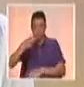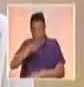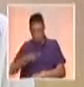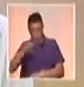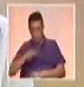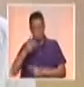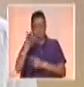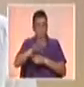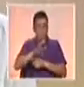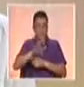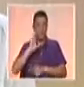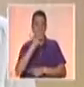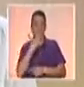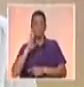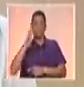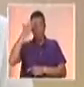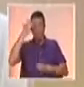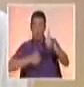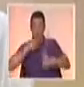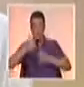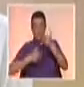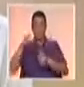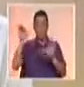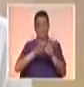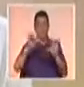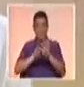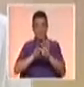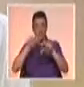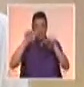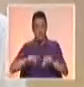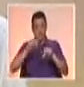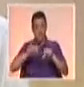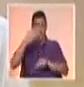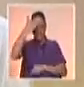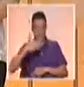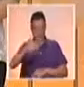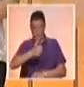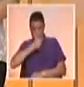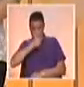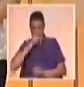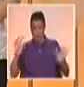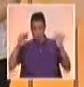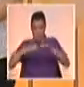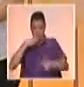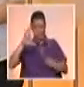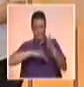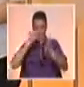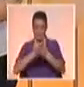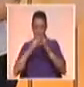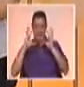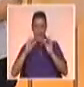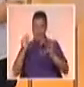por exemplo. Tudo depende do número de candidatos que tivermos. Têm tido as semanas da academia cheias? Temos tido cheias. Sempre cheias? Sempre cheias. Portanto,